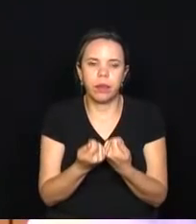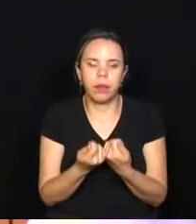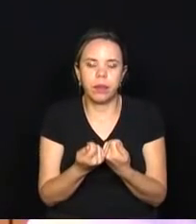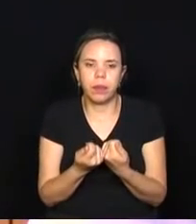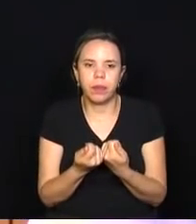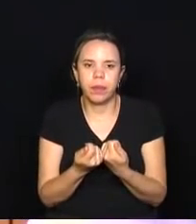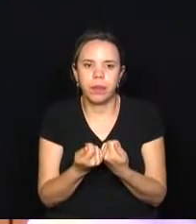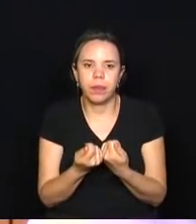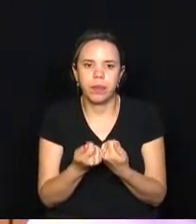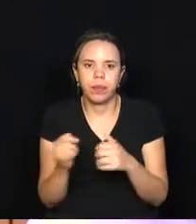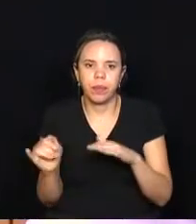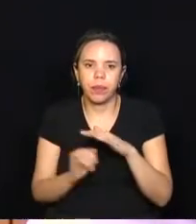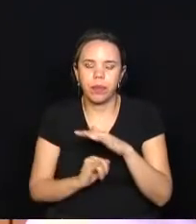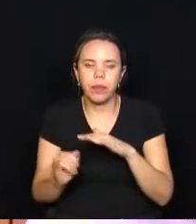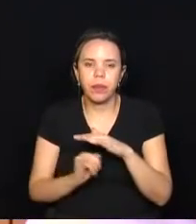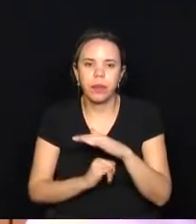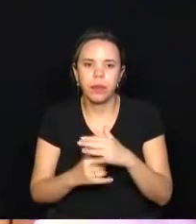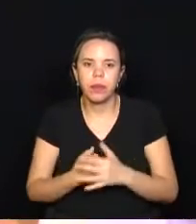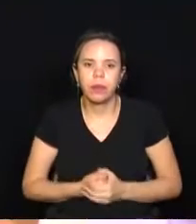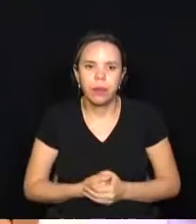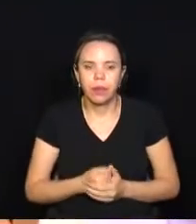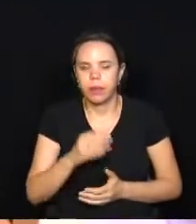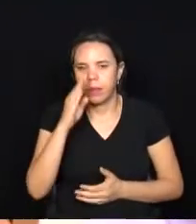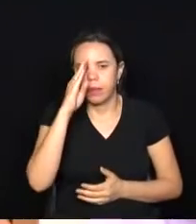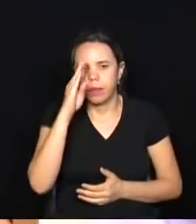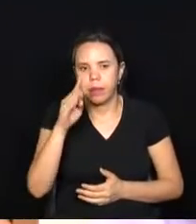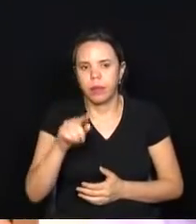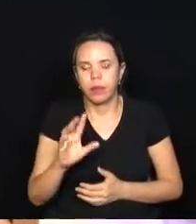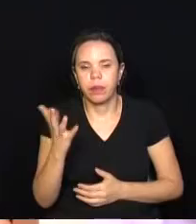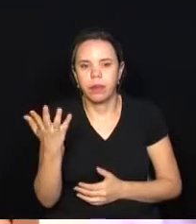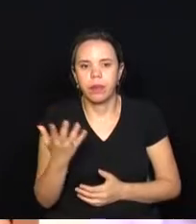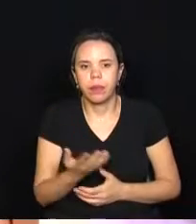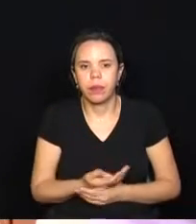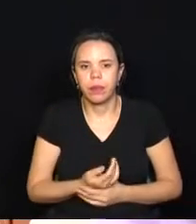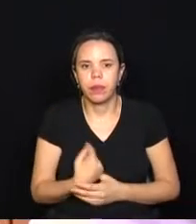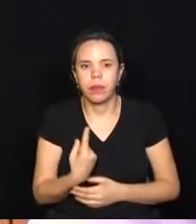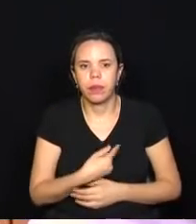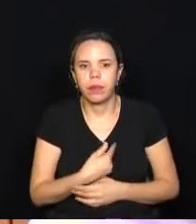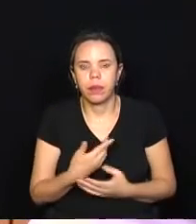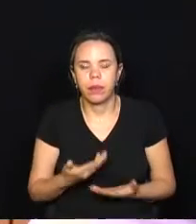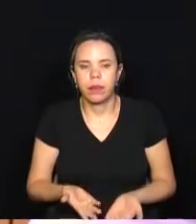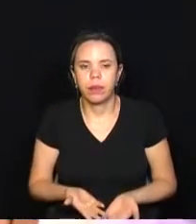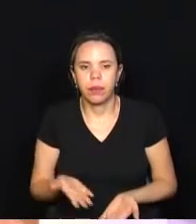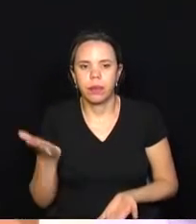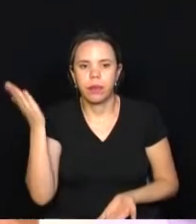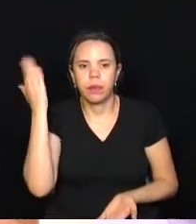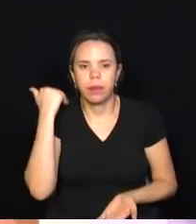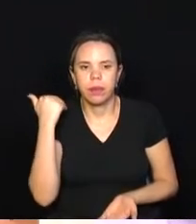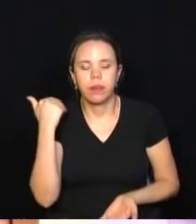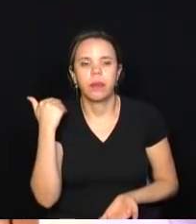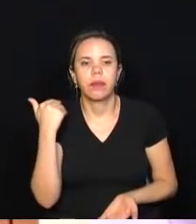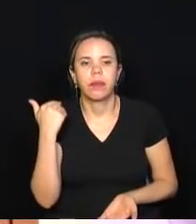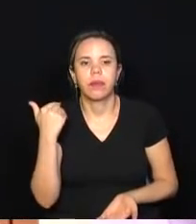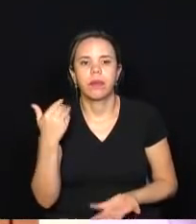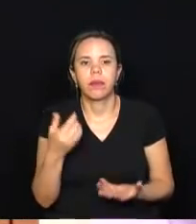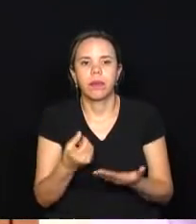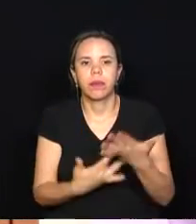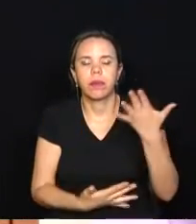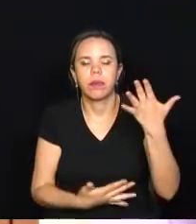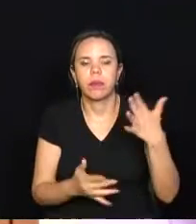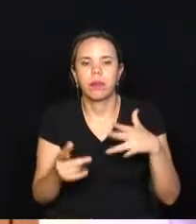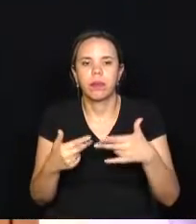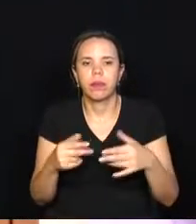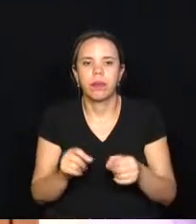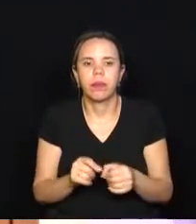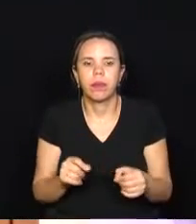dessas instituições. Né? E é fundamental que isso aconteça. Né? A gente sabe de N